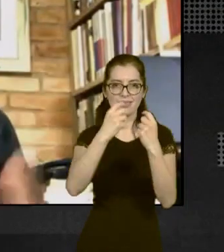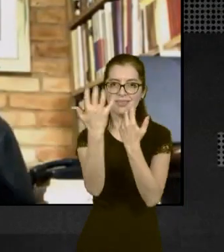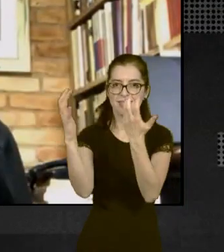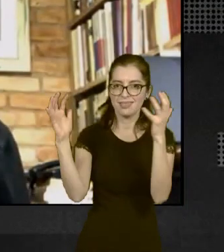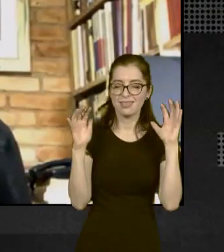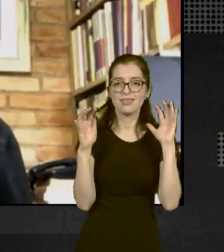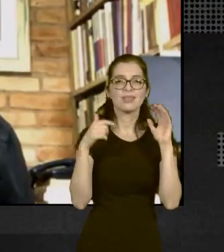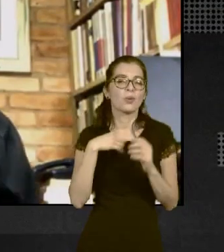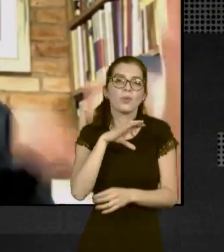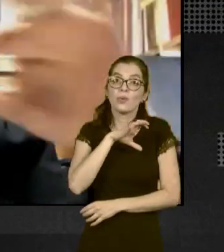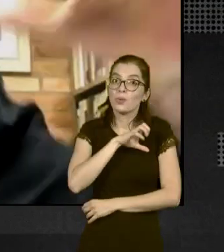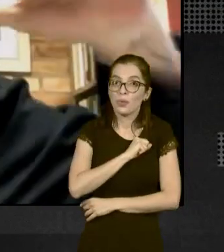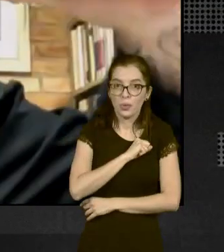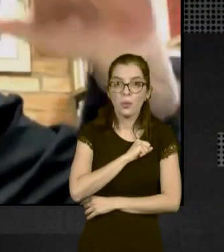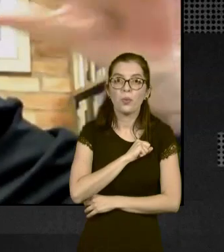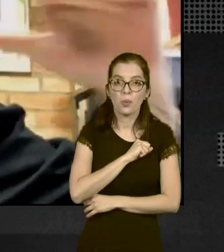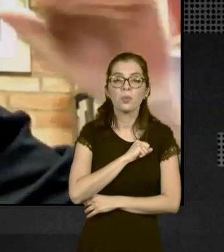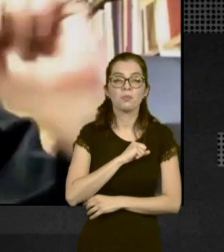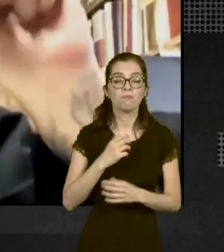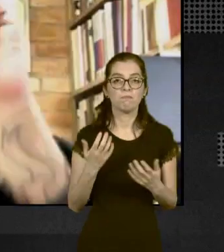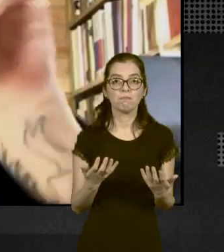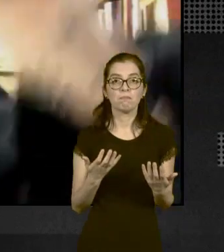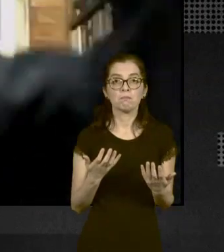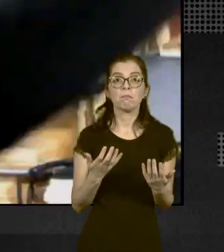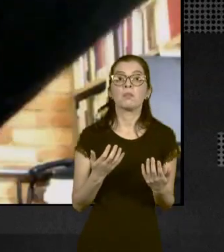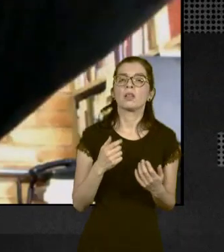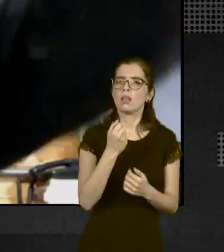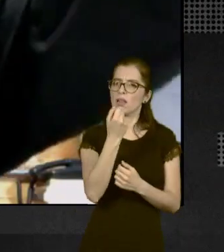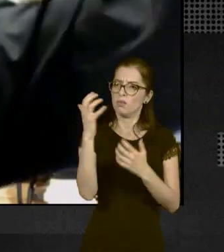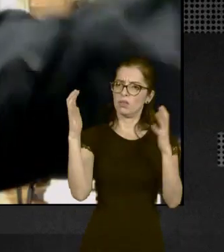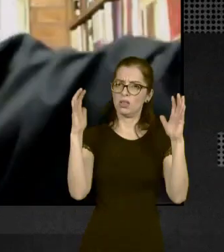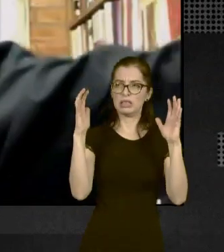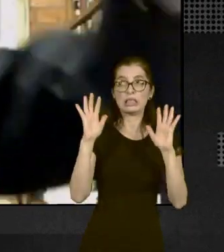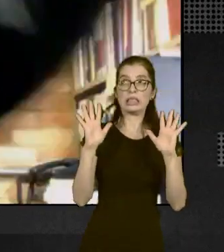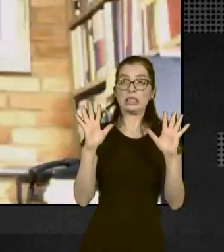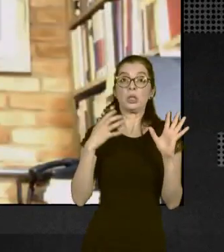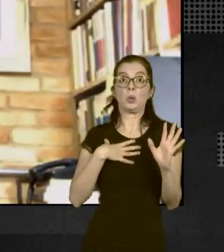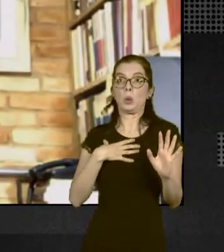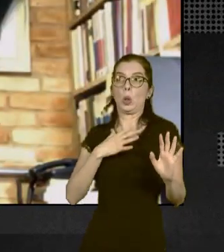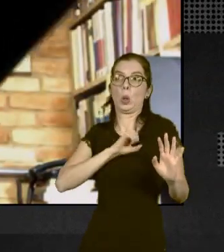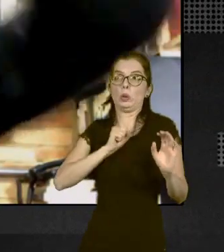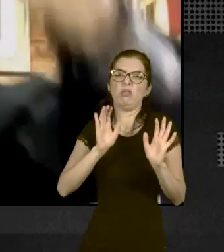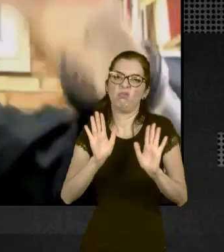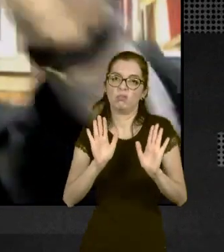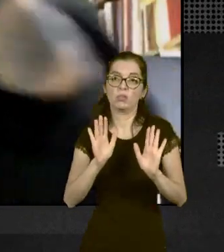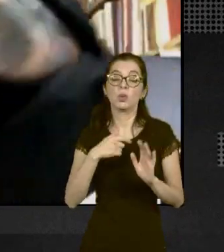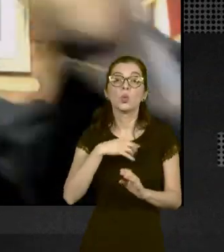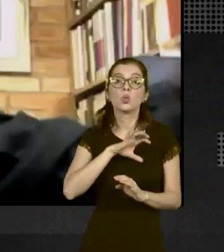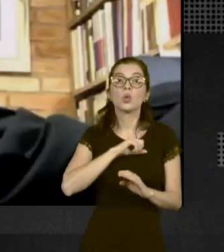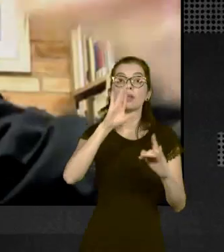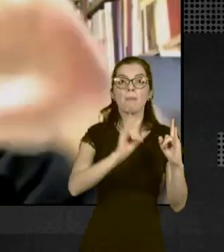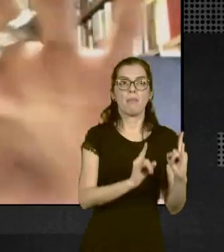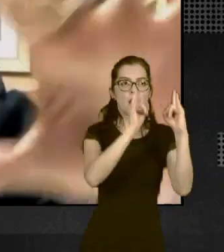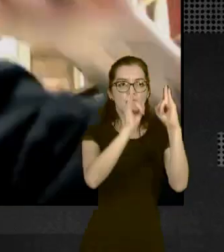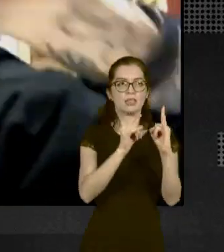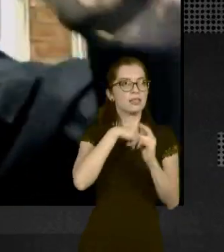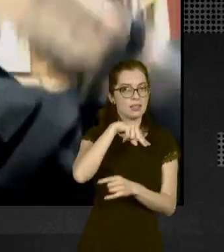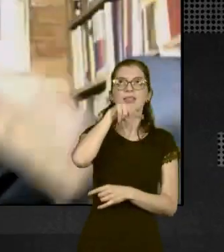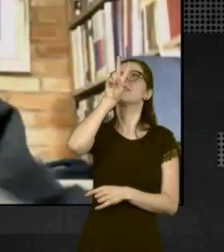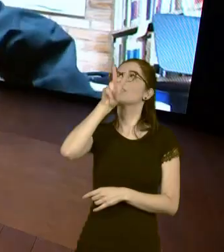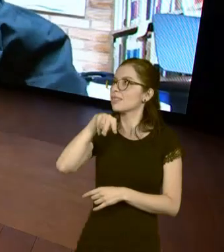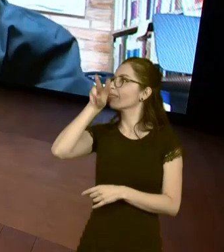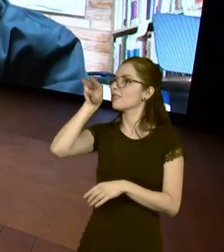topo da Praça Roosevelt, porque eu gostava de ir lá, daquele lugar. Eu gostava daquele tipo de praça. Essa